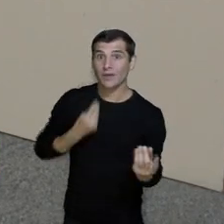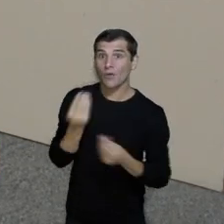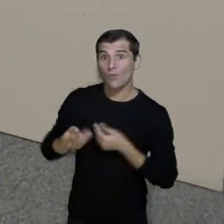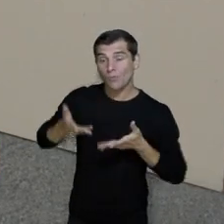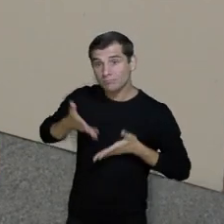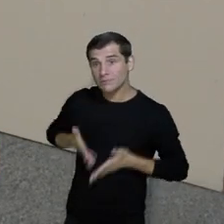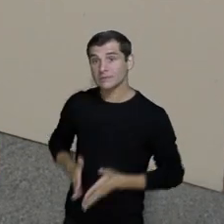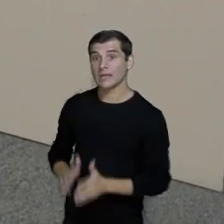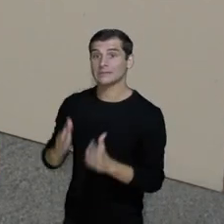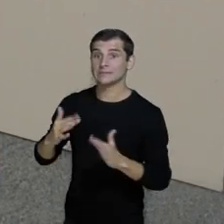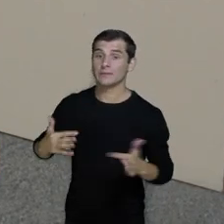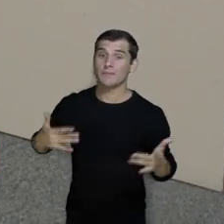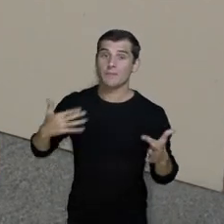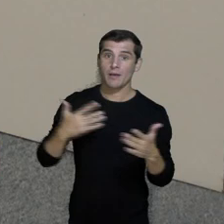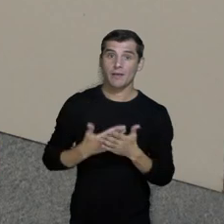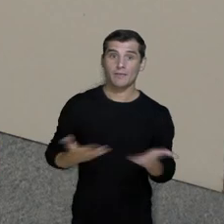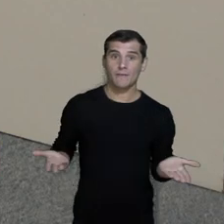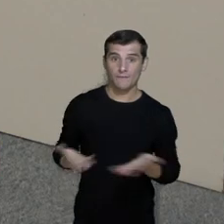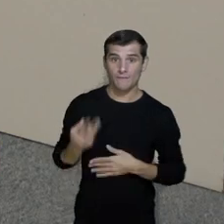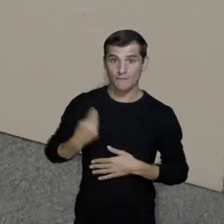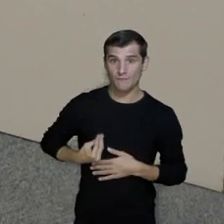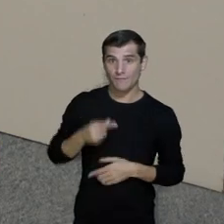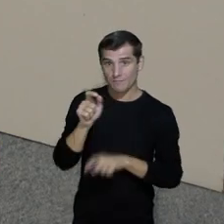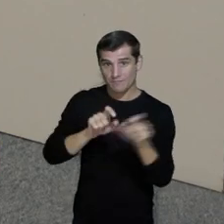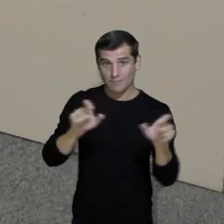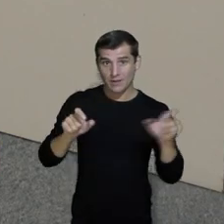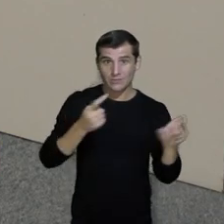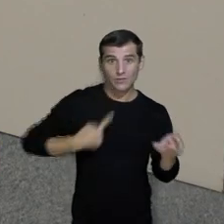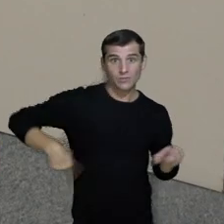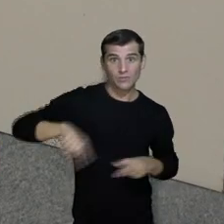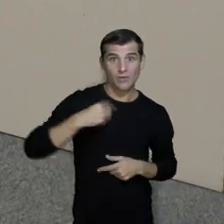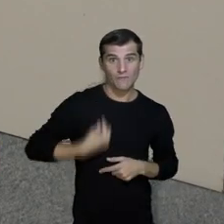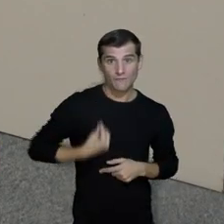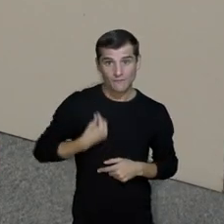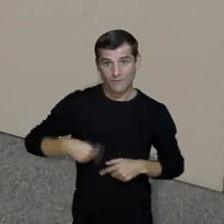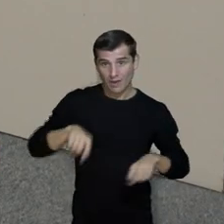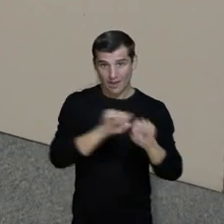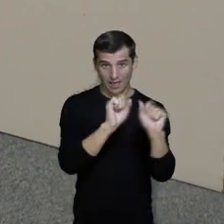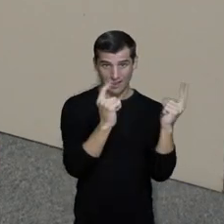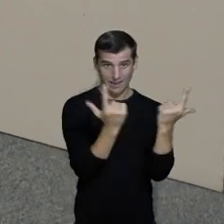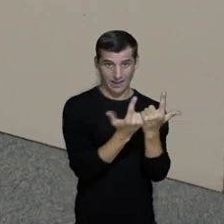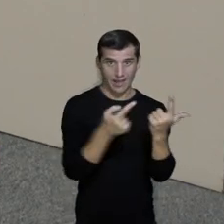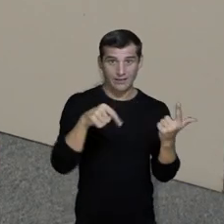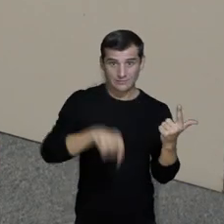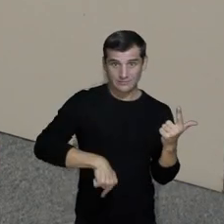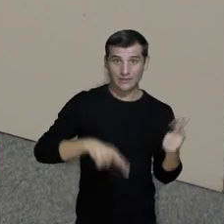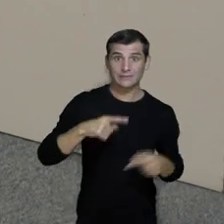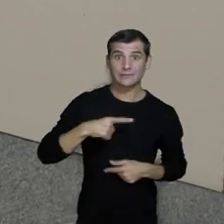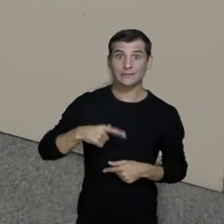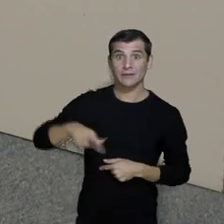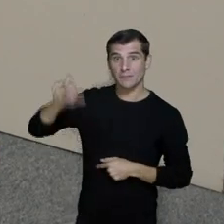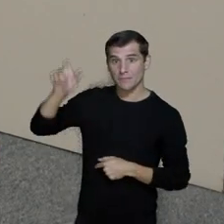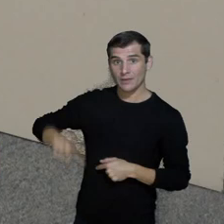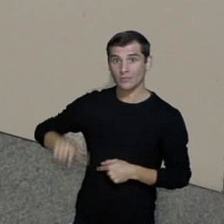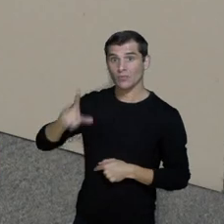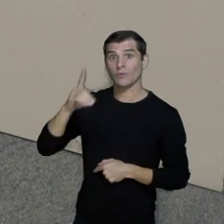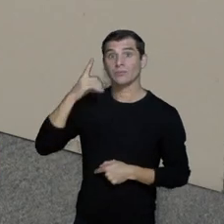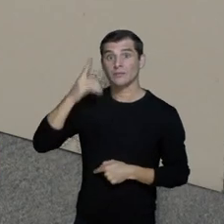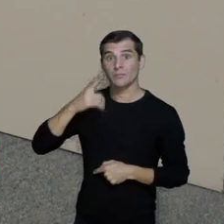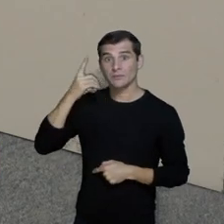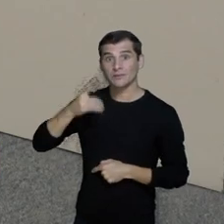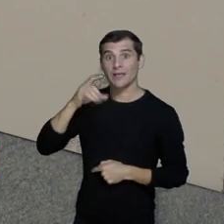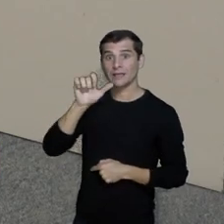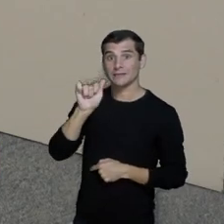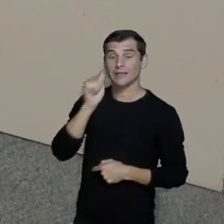e tantas outras pessoas aqui nós estamos na Assembleia Legislativa onde tem a deputada Antonieta de Barros